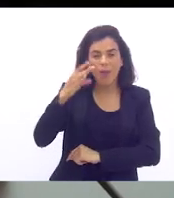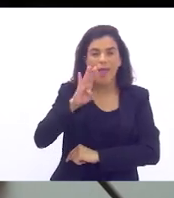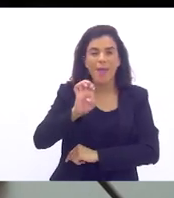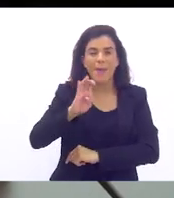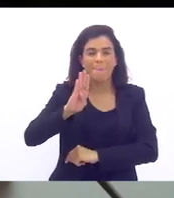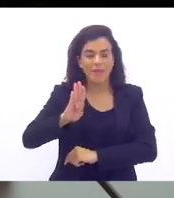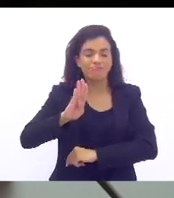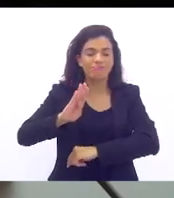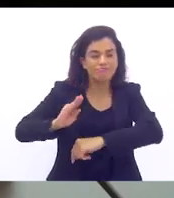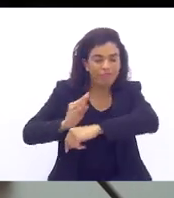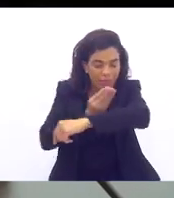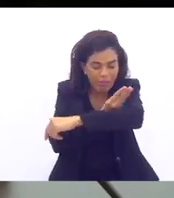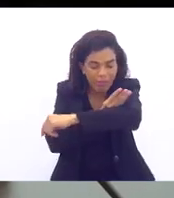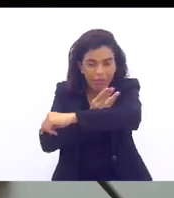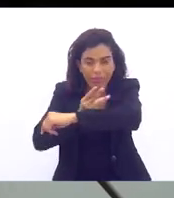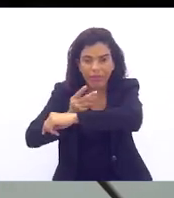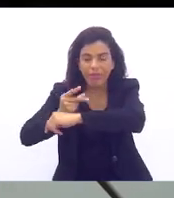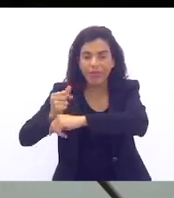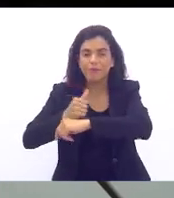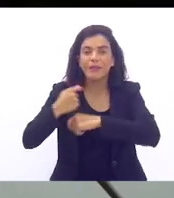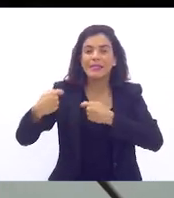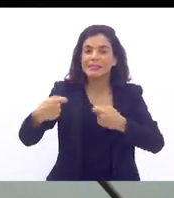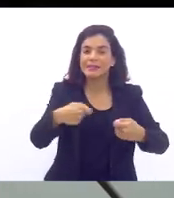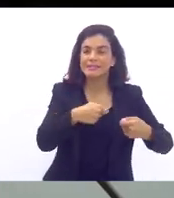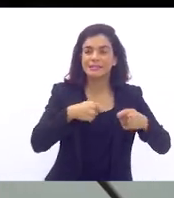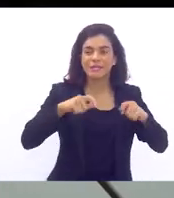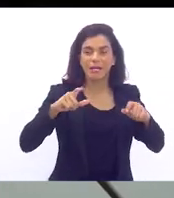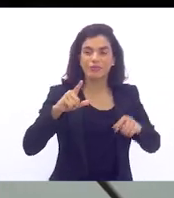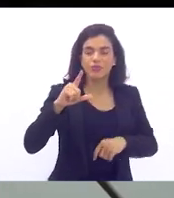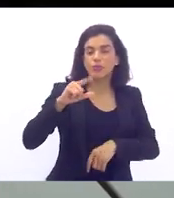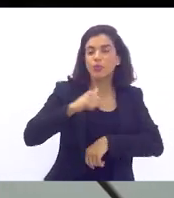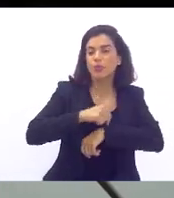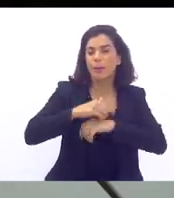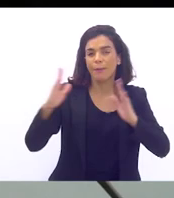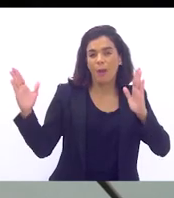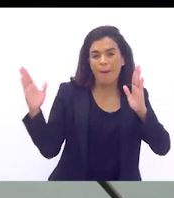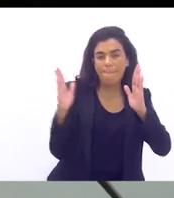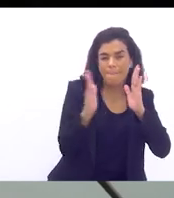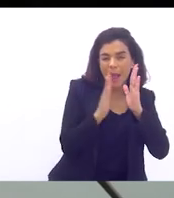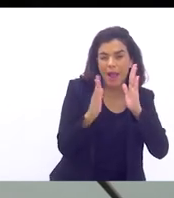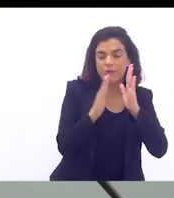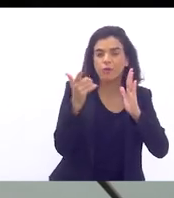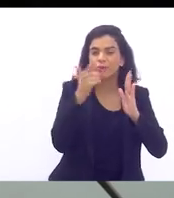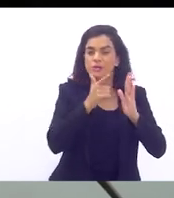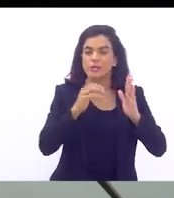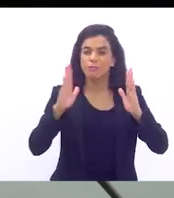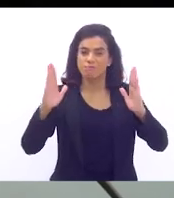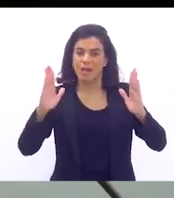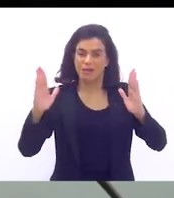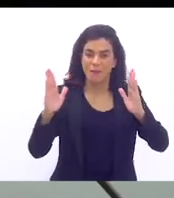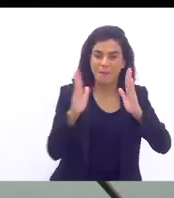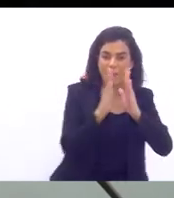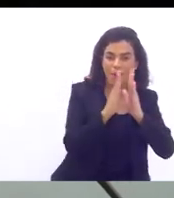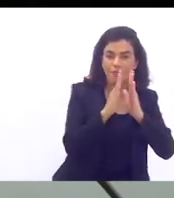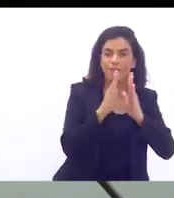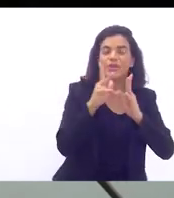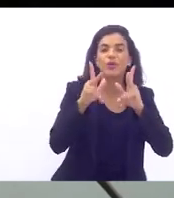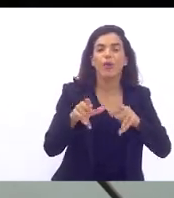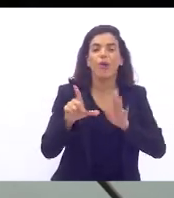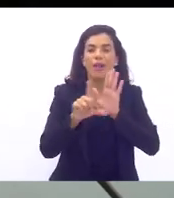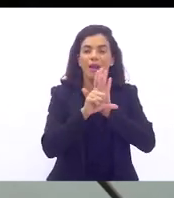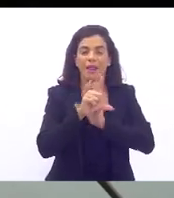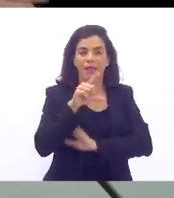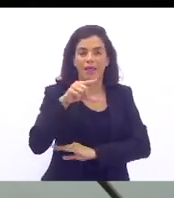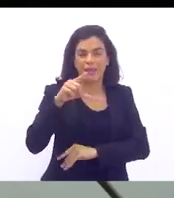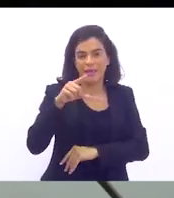emergencial seria necessário uma diminuição desse prazo Então você pensa estipular o prazo como na lei de 60 dias né que é da